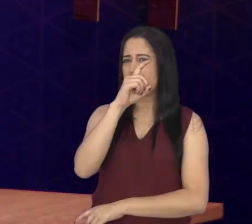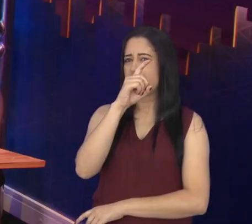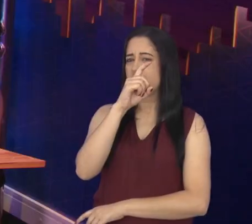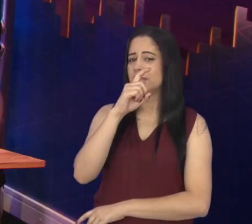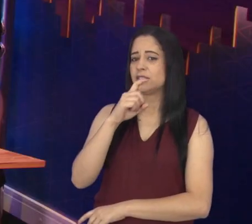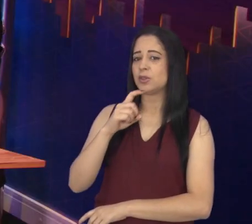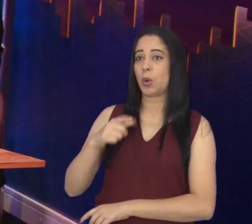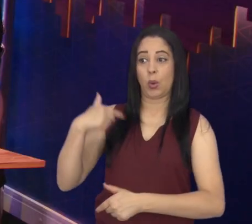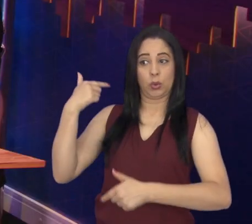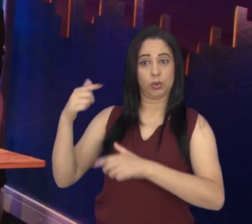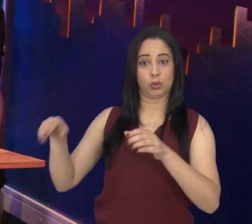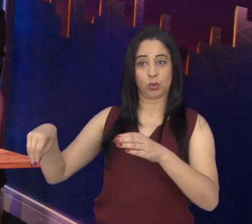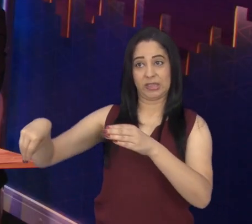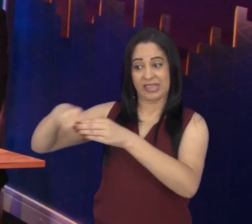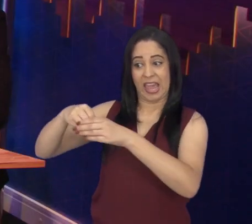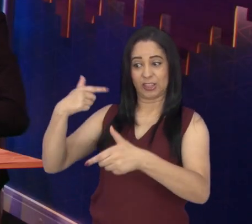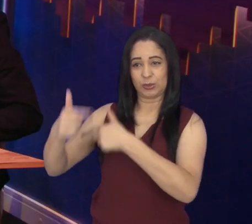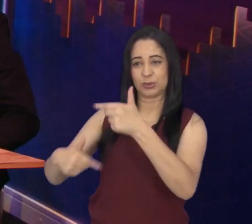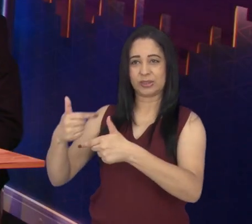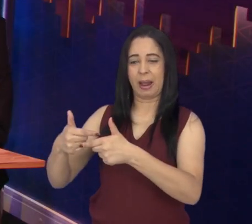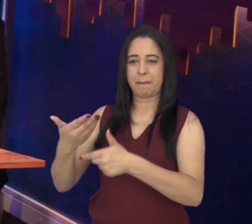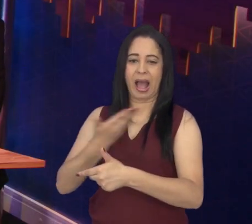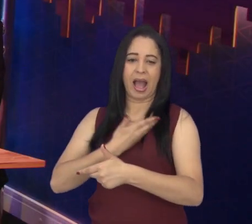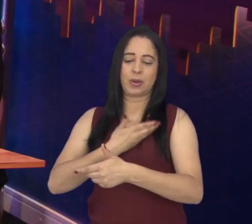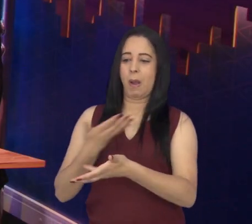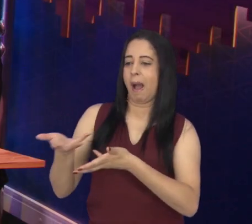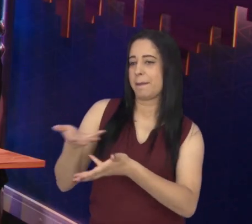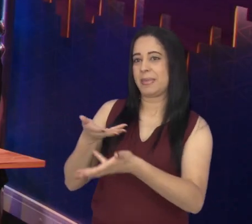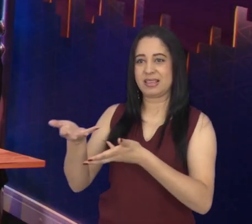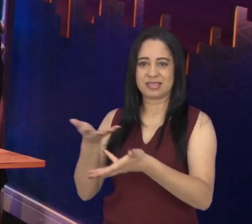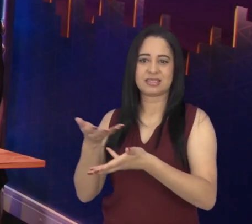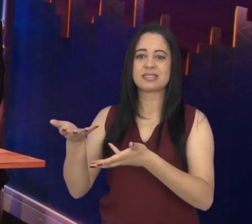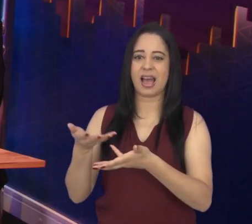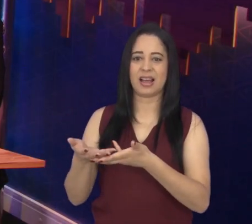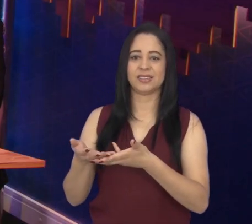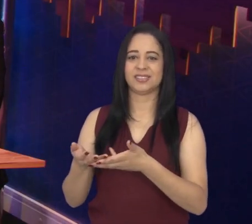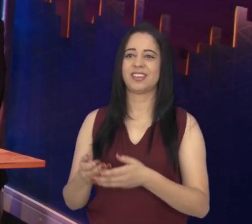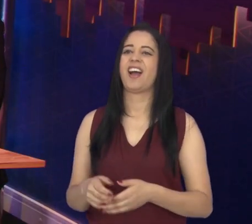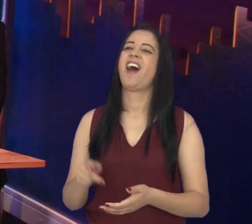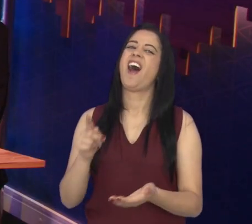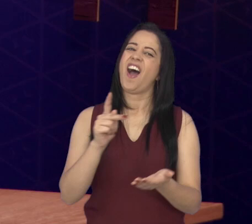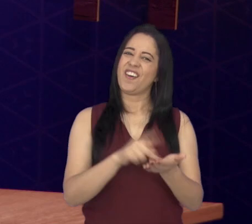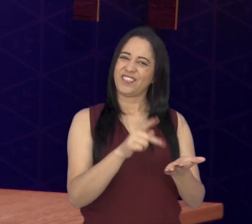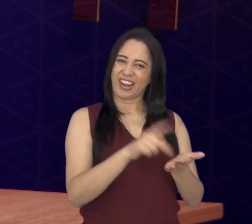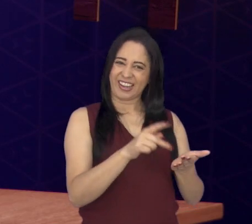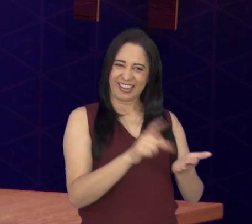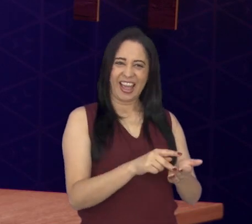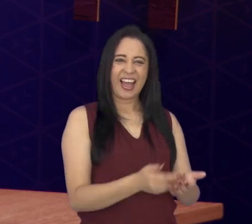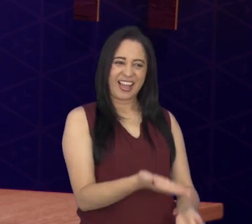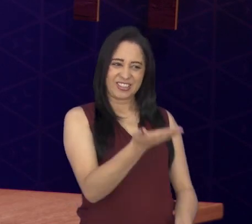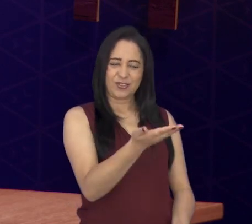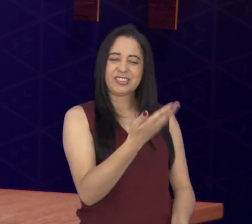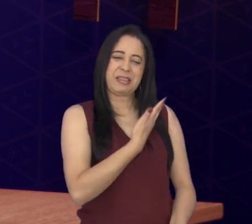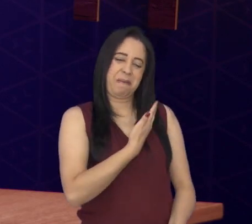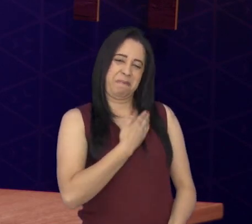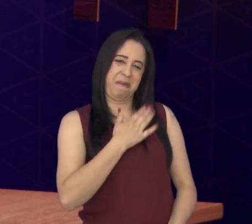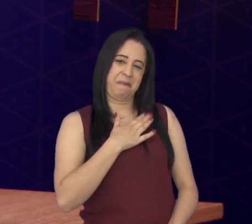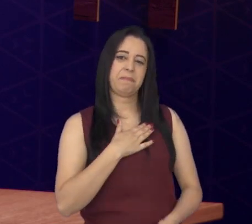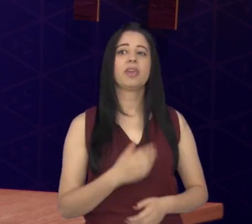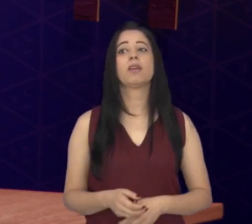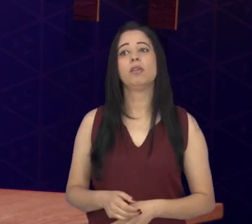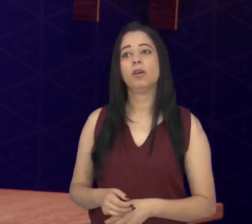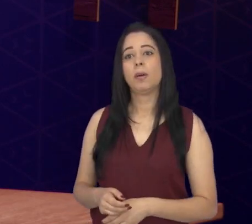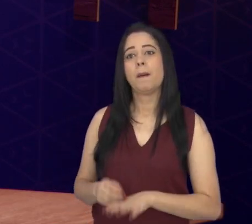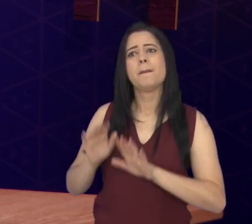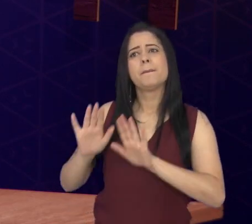Tenho excelentes amigos aqui. Samuel é amigo de todo mundo. E a Vi, que ela é a minha melhor amiga aqui, ela é incrível. E